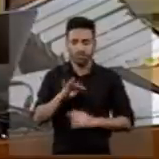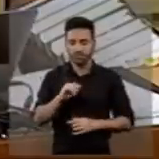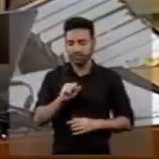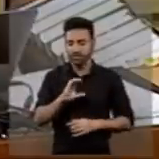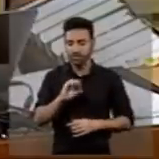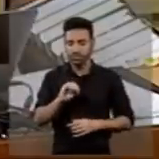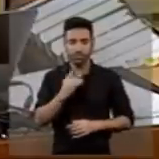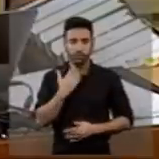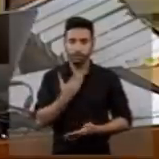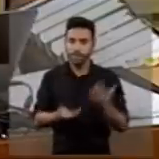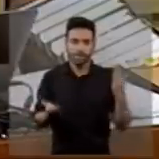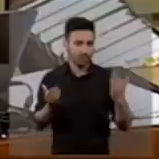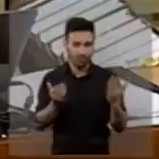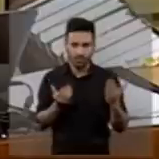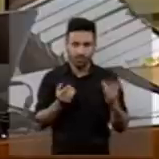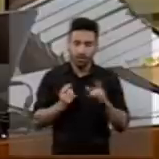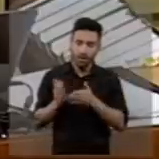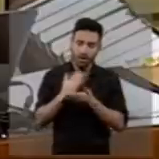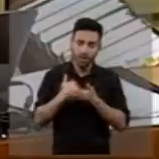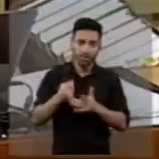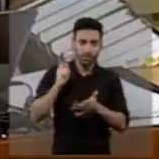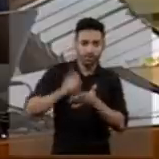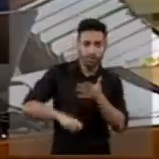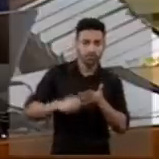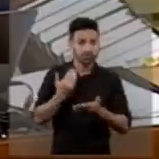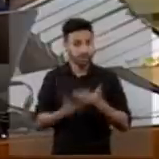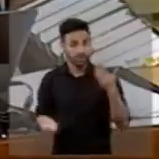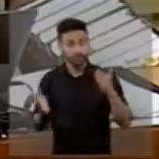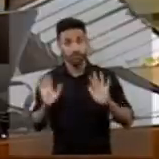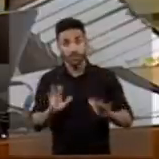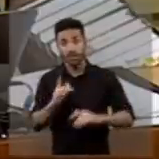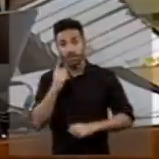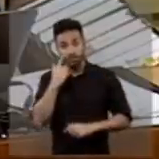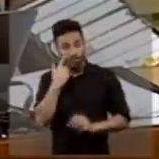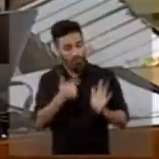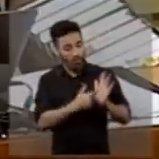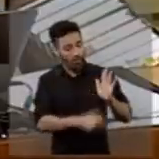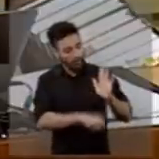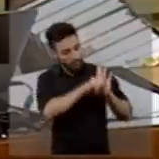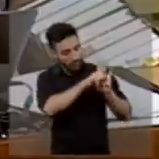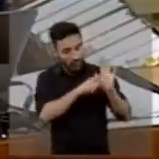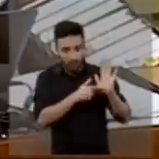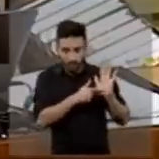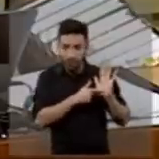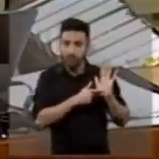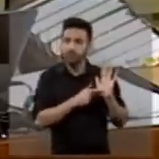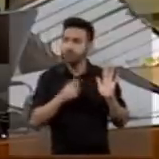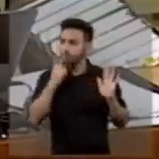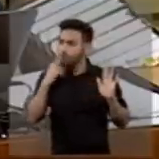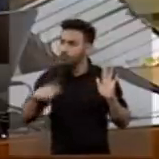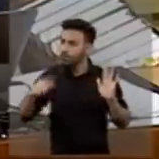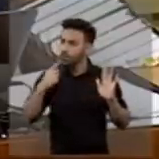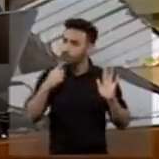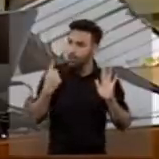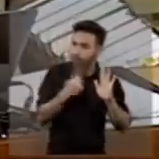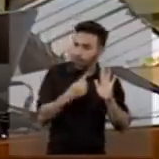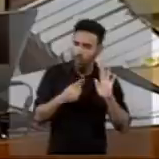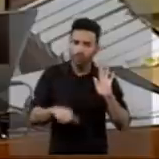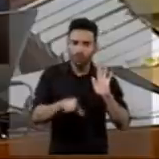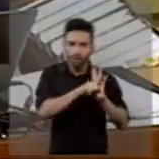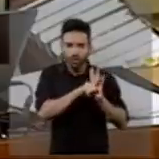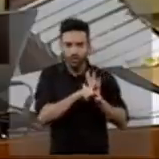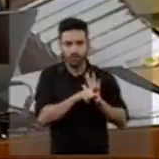Porque eu penso o seguinte, ou nós dizemos que esta legislação atacada, e mesmo essa subveniente, ela